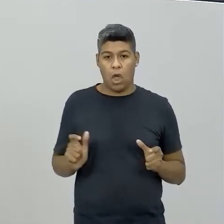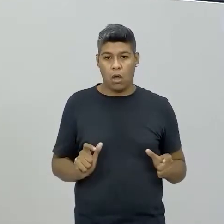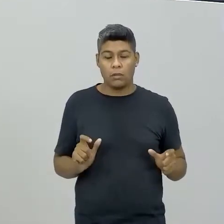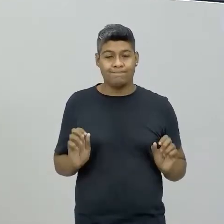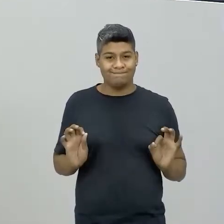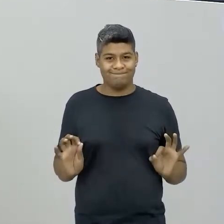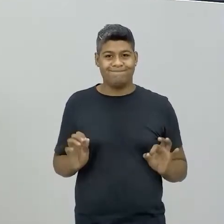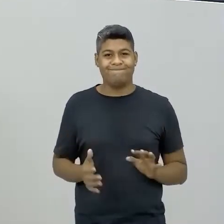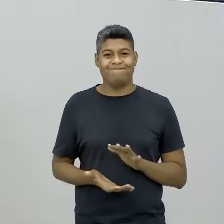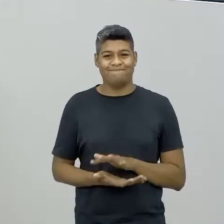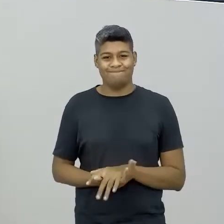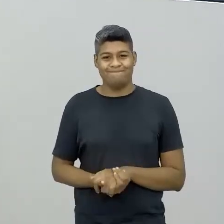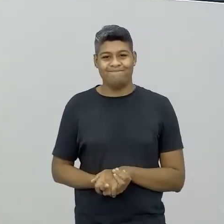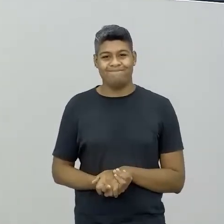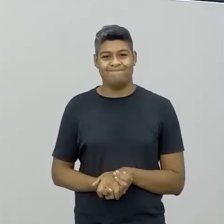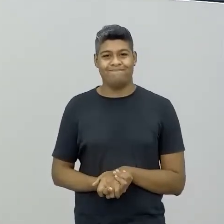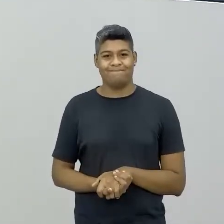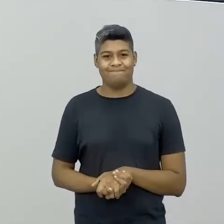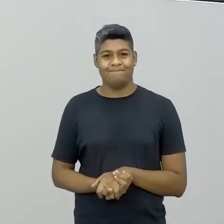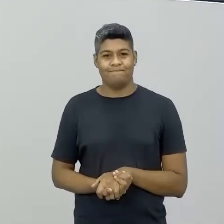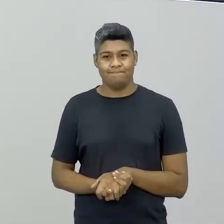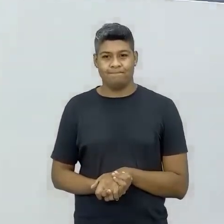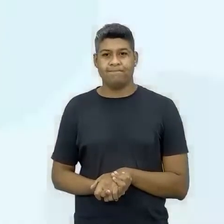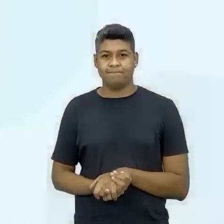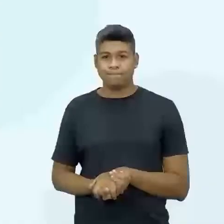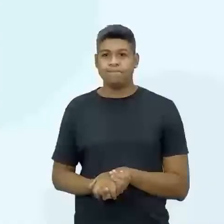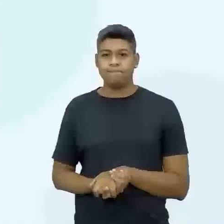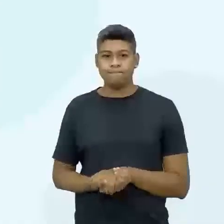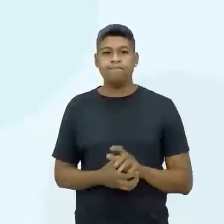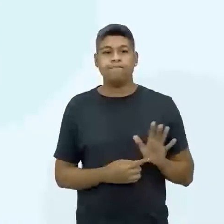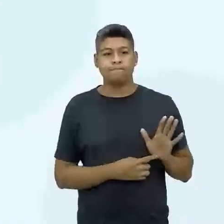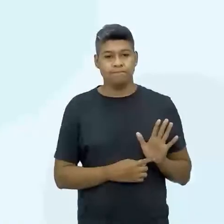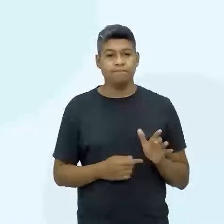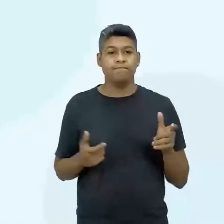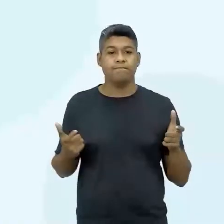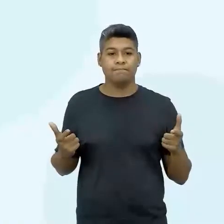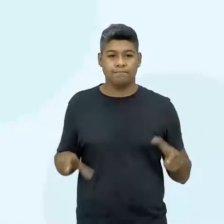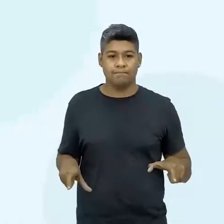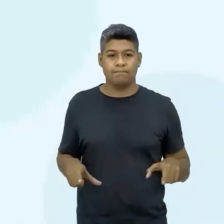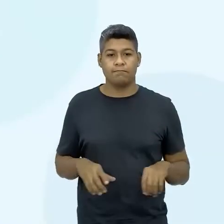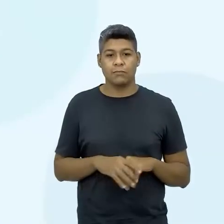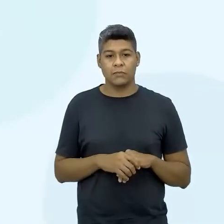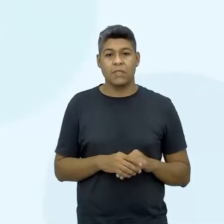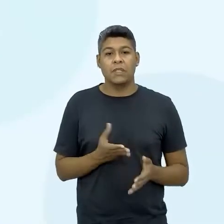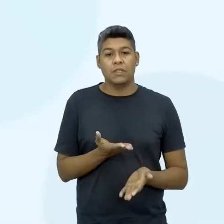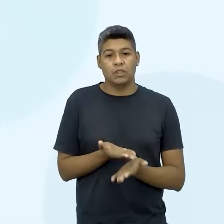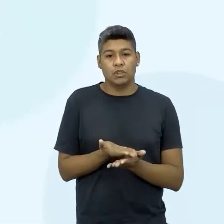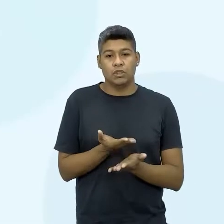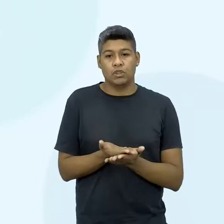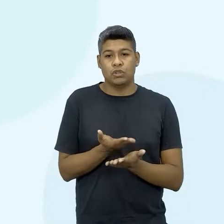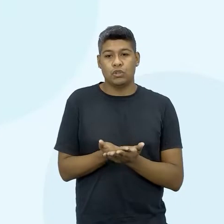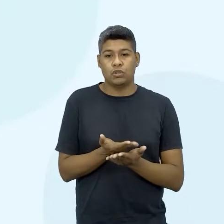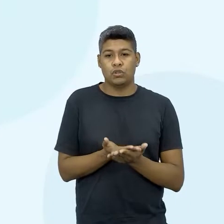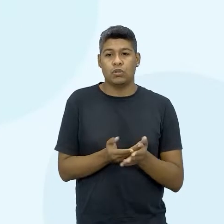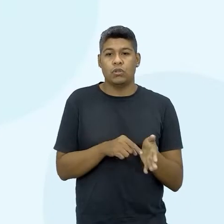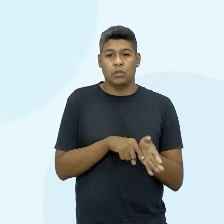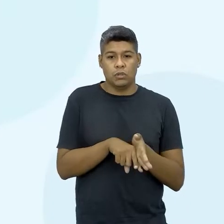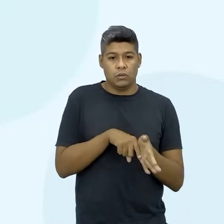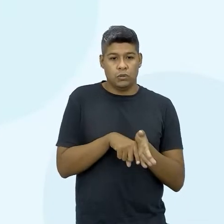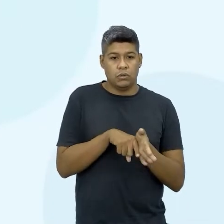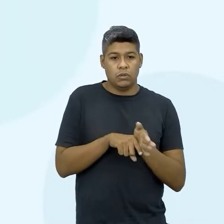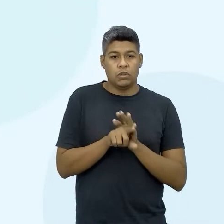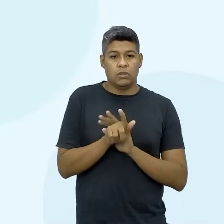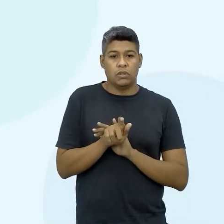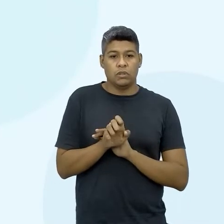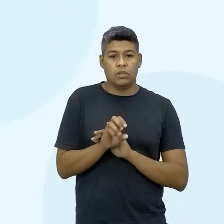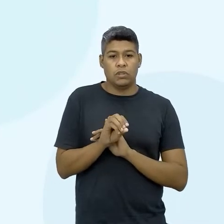tá certo? Continuando aqui, ó, eu vou mostrar mais algumas localizações, ó. Estudos investigam potenciais